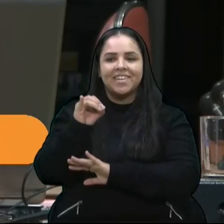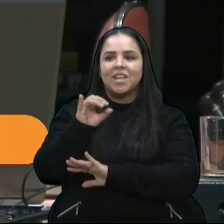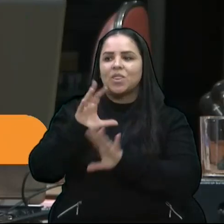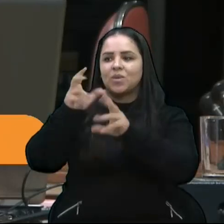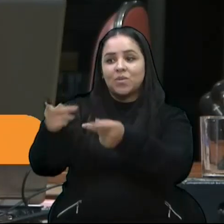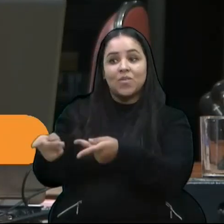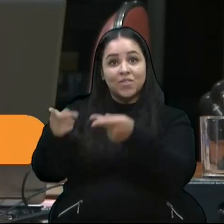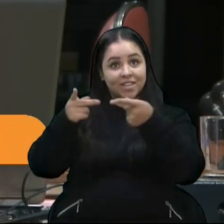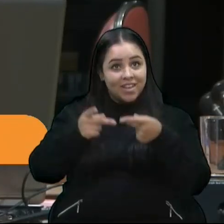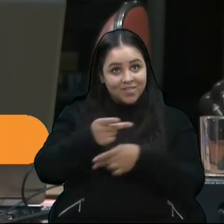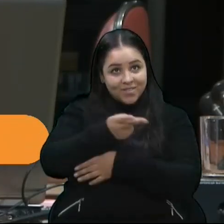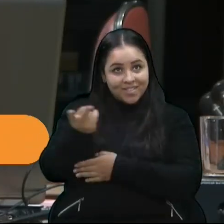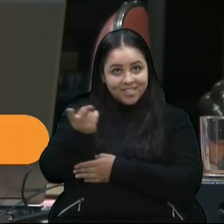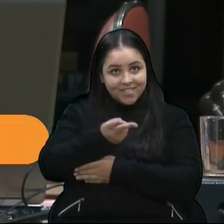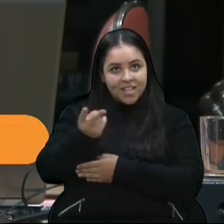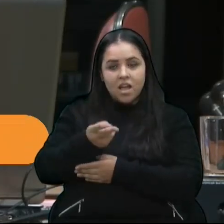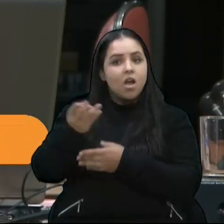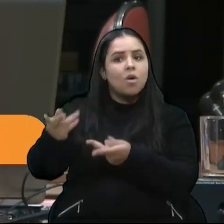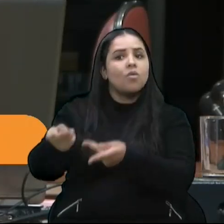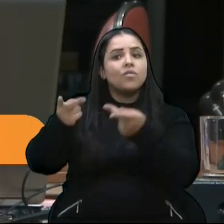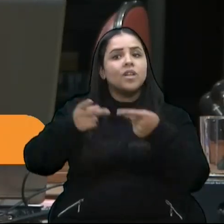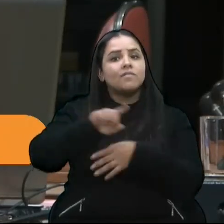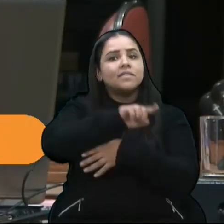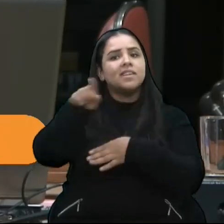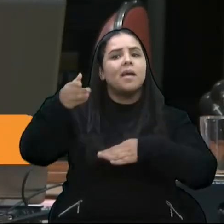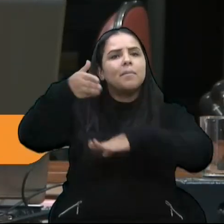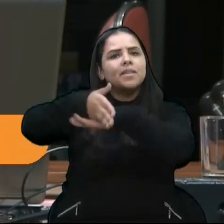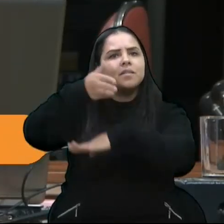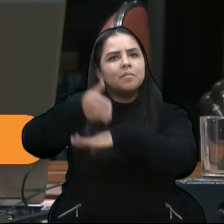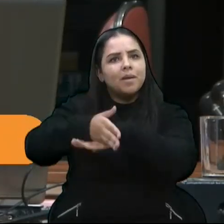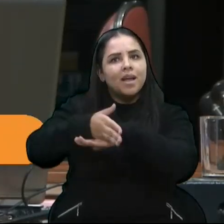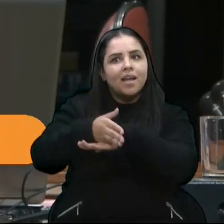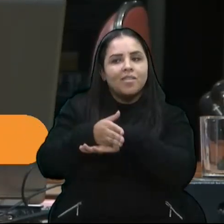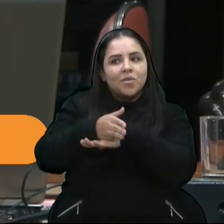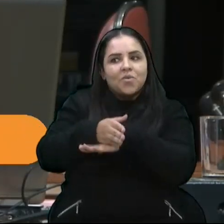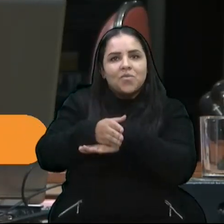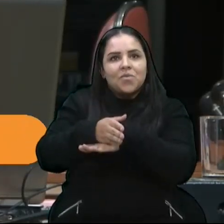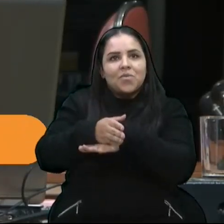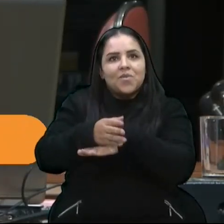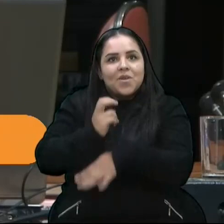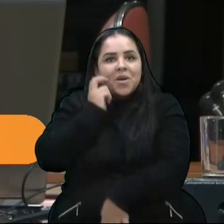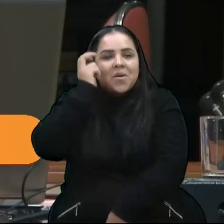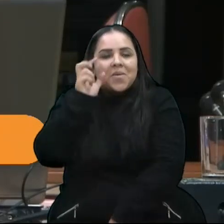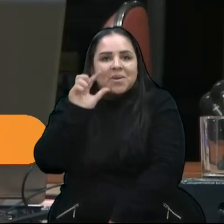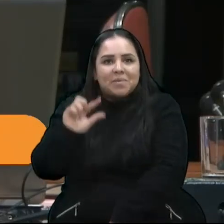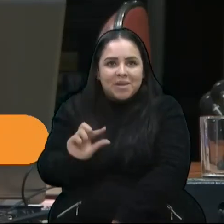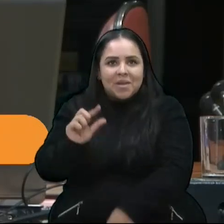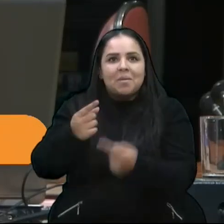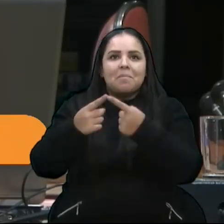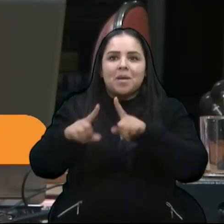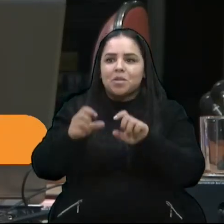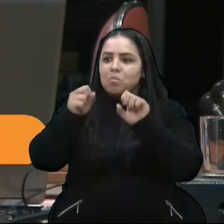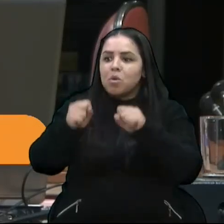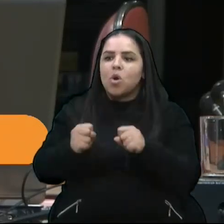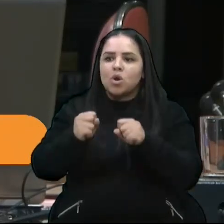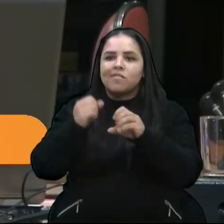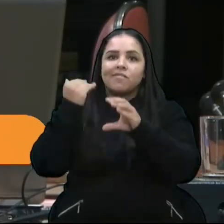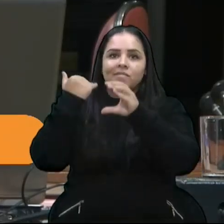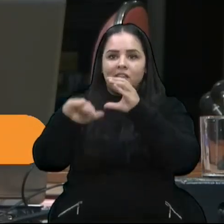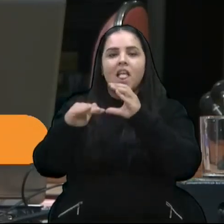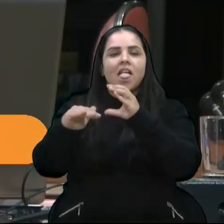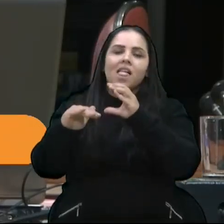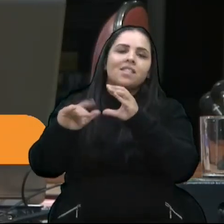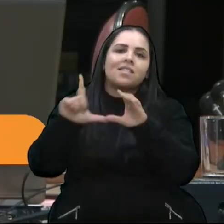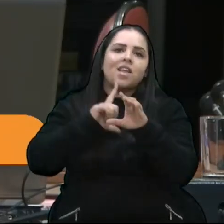convidados. Convidar nossos internautas a participarem, né? O pessoal ainda está meio tímido nas redes, mas é só enviar essas perguntas que a gente vai